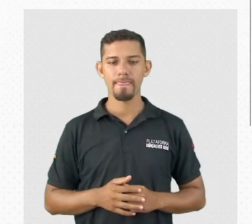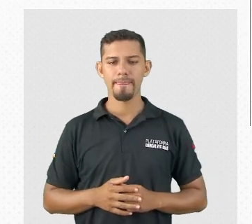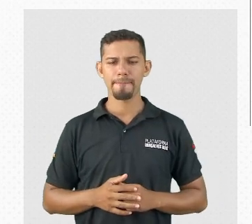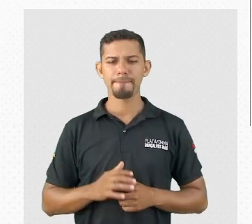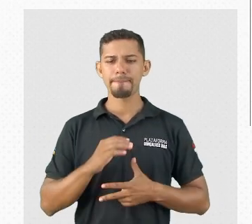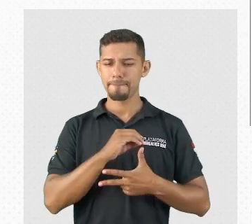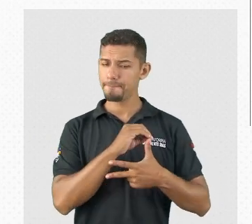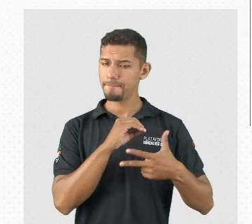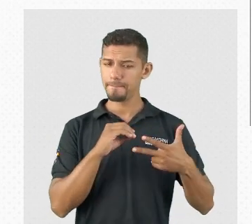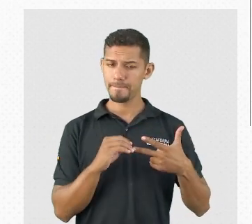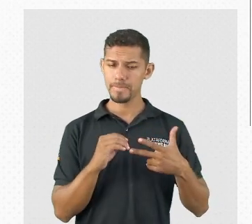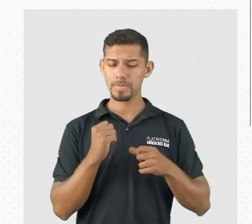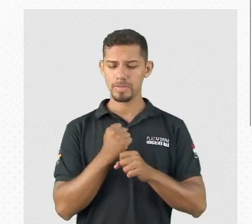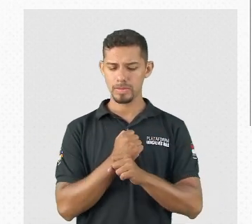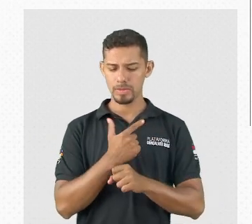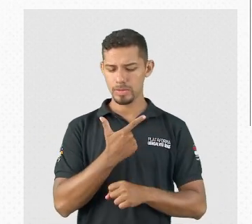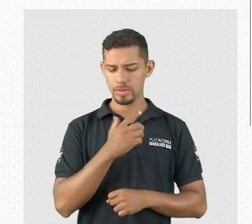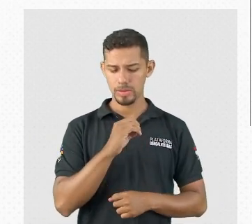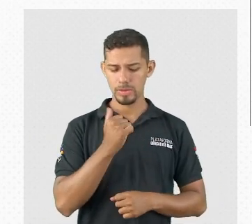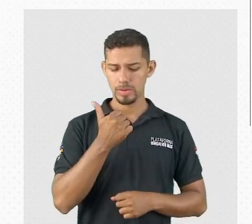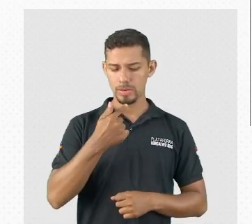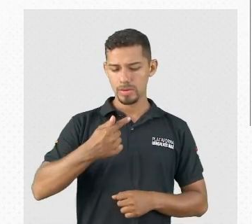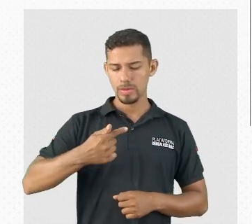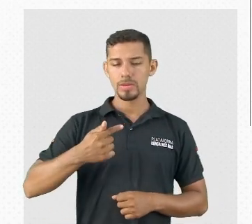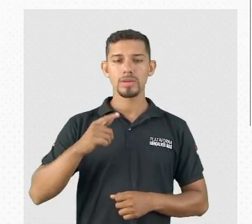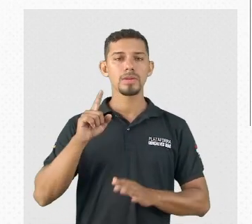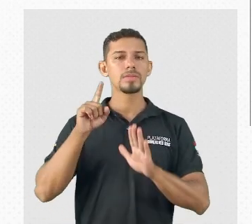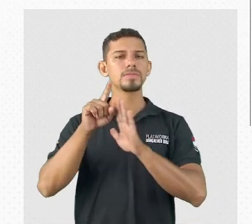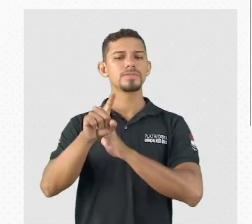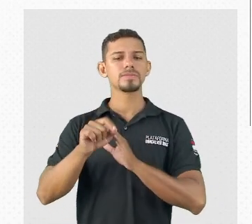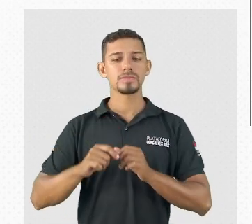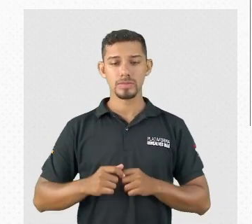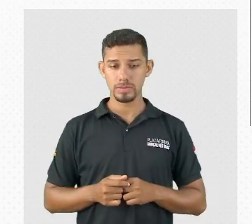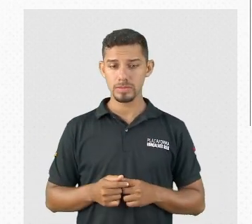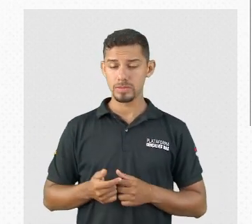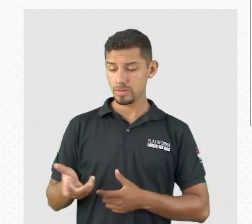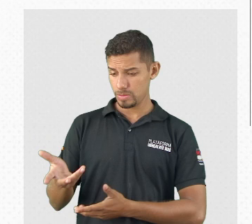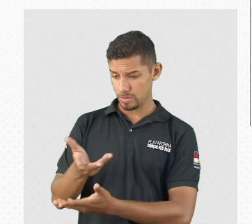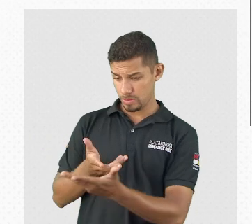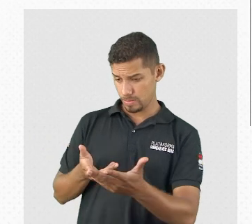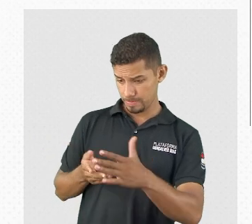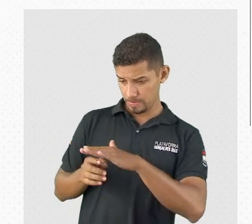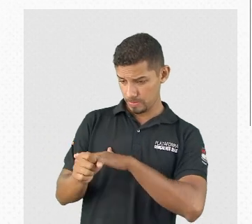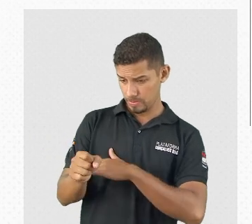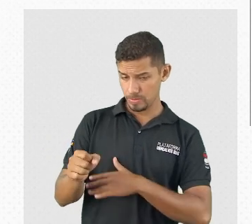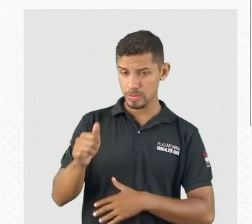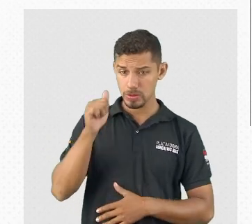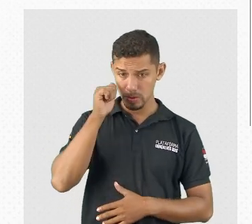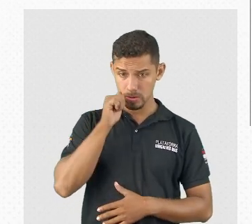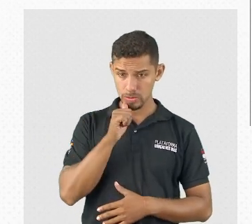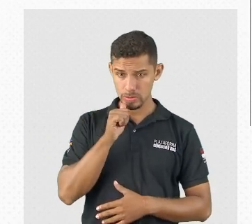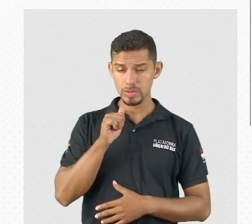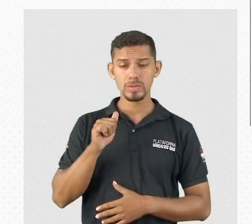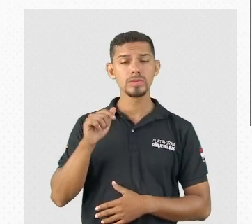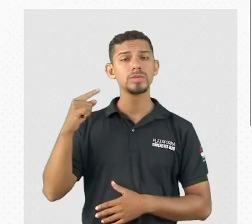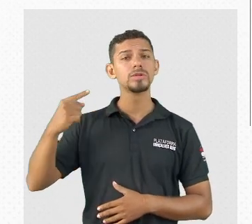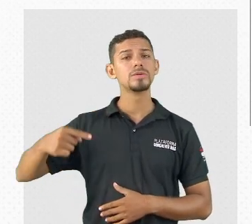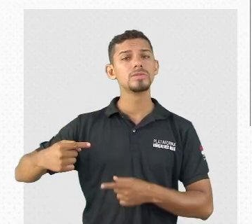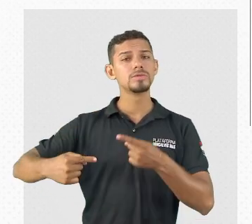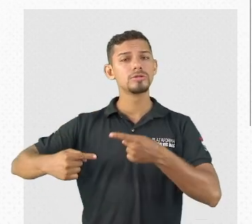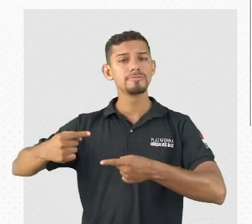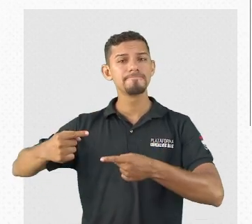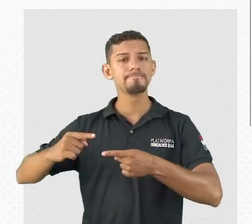Enem 2017 traz a seguinte questão: a participação da mulher no processo de decisão